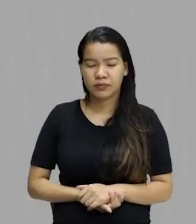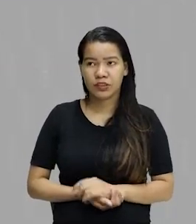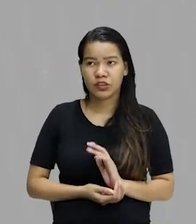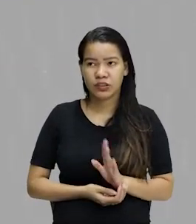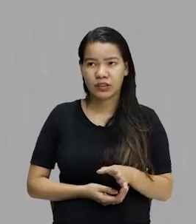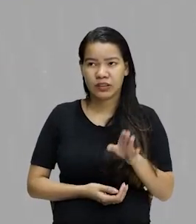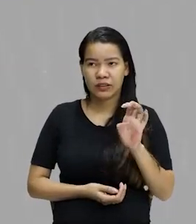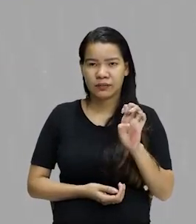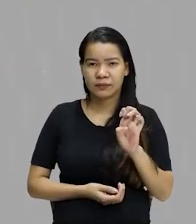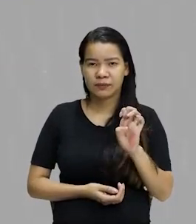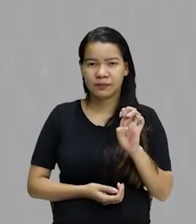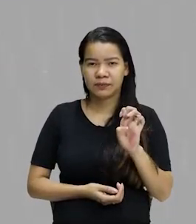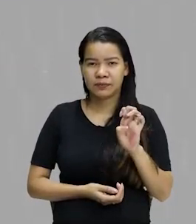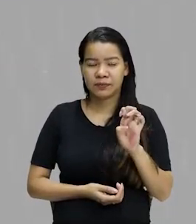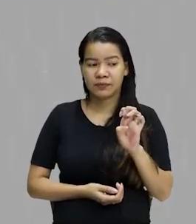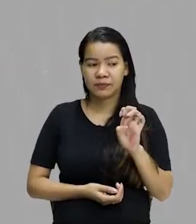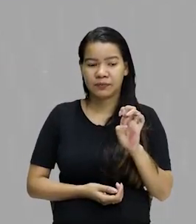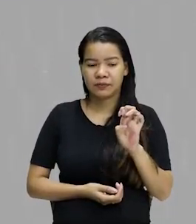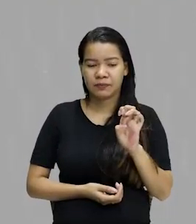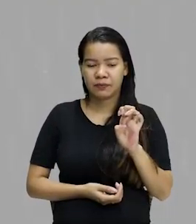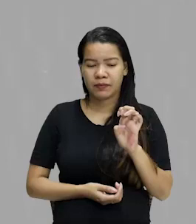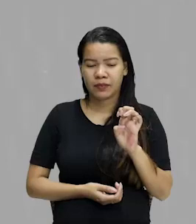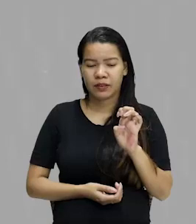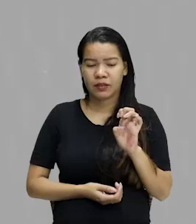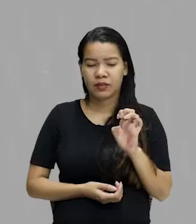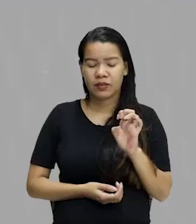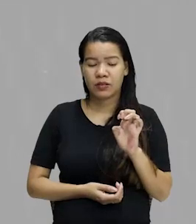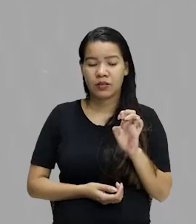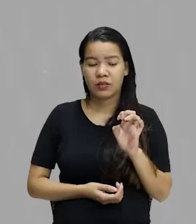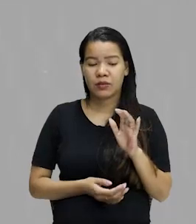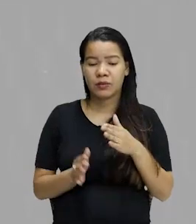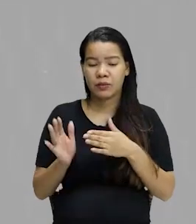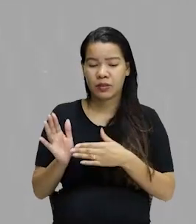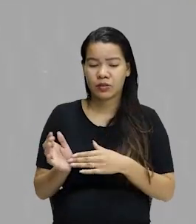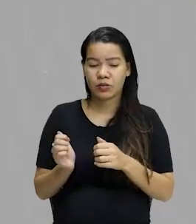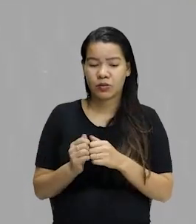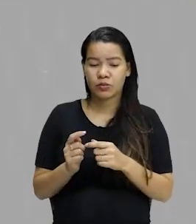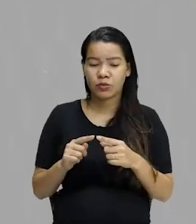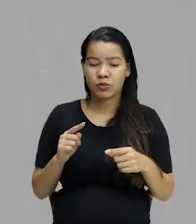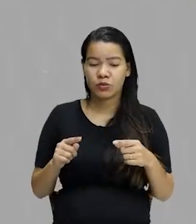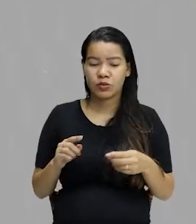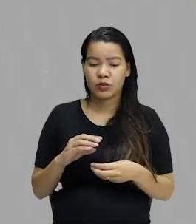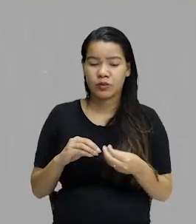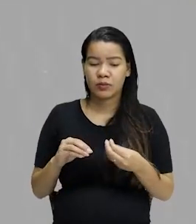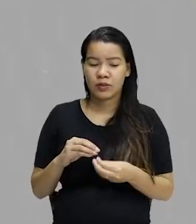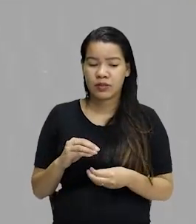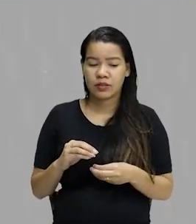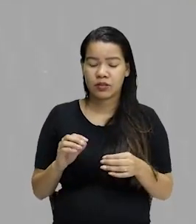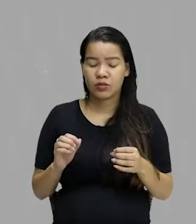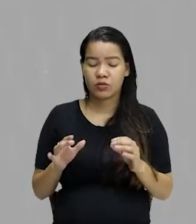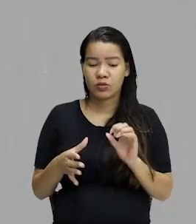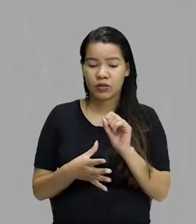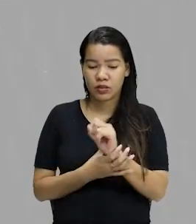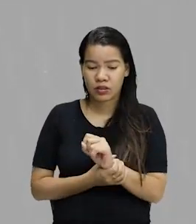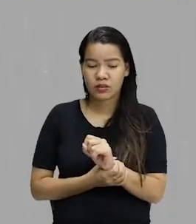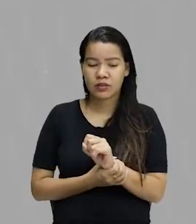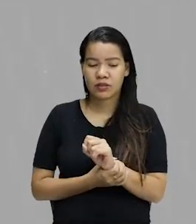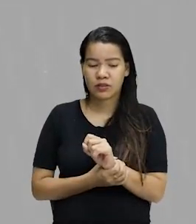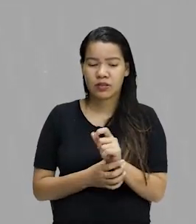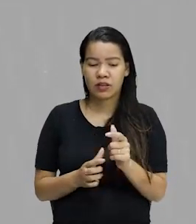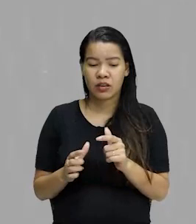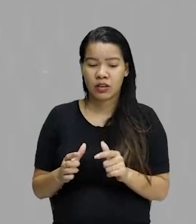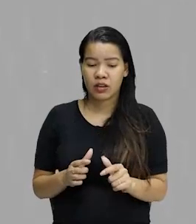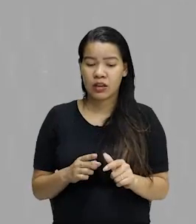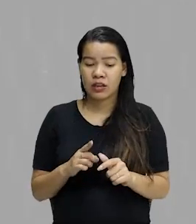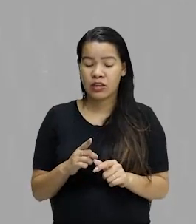E. Mantenha os produtos de limpeza em locais absolutamente seguros. Olha só, importantíssimo, fora do alcance